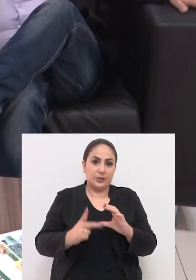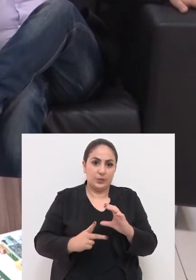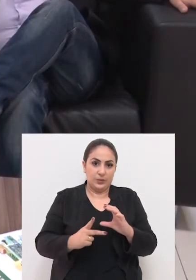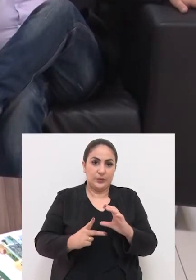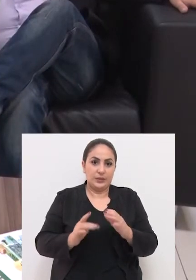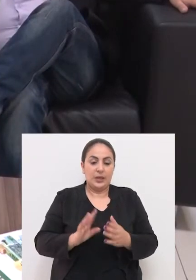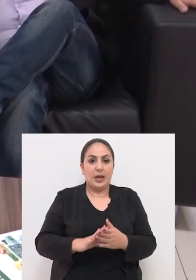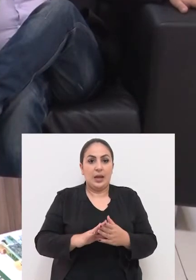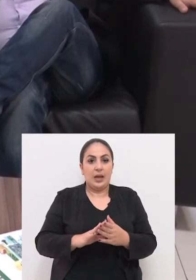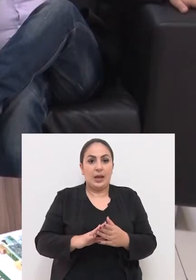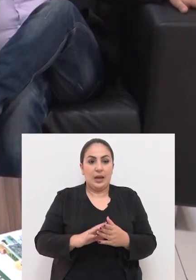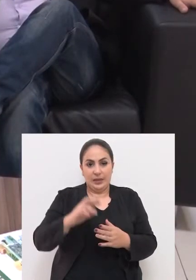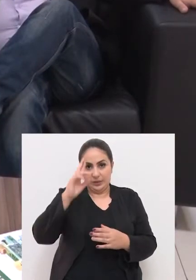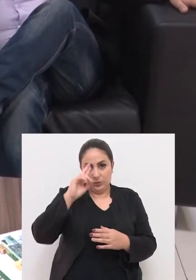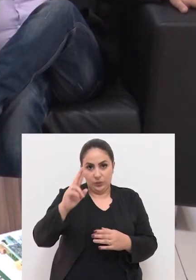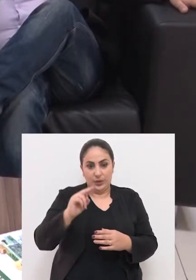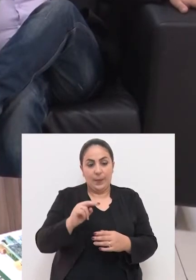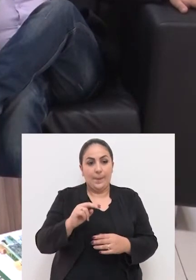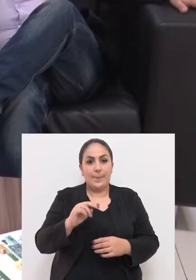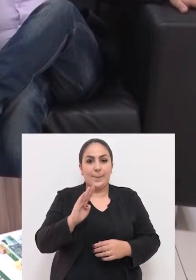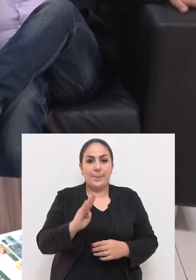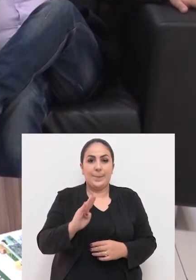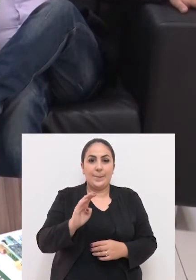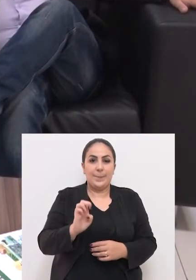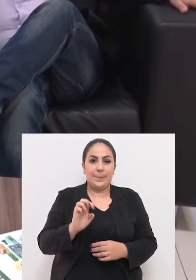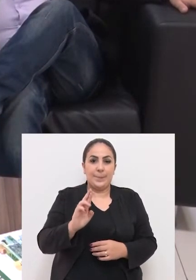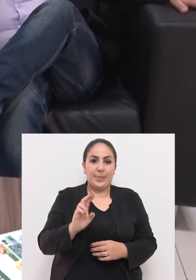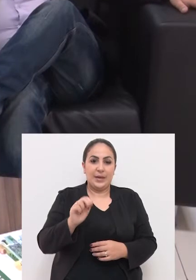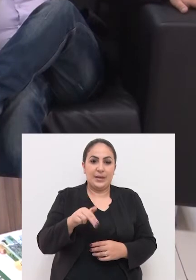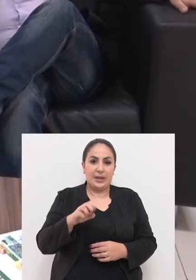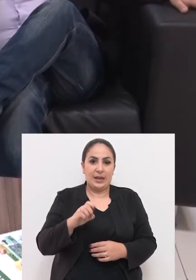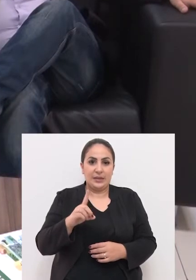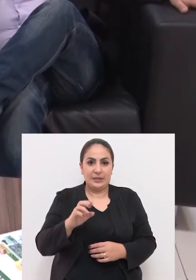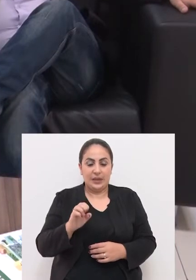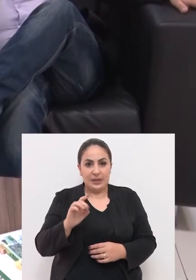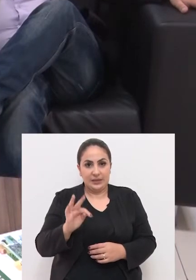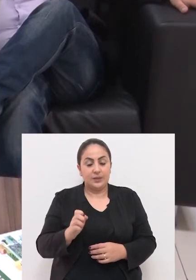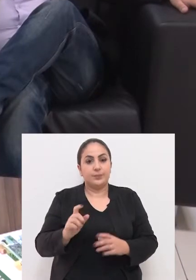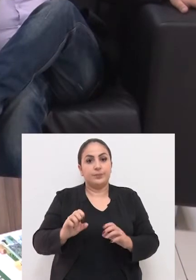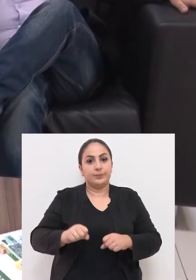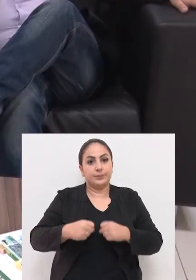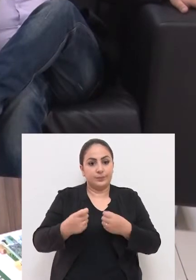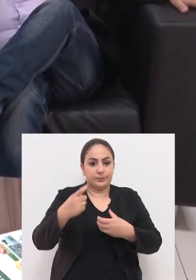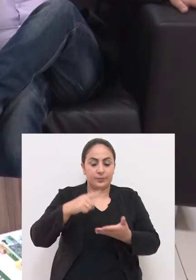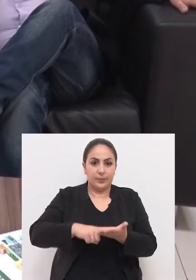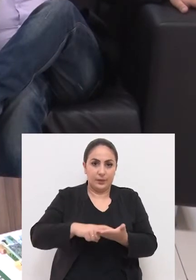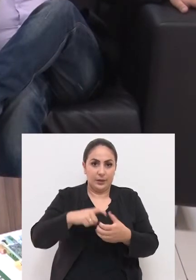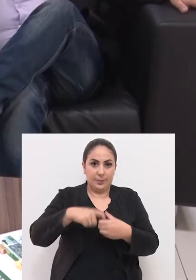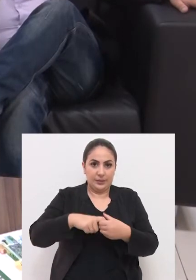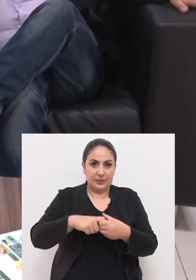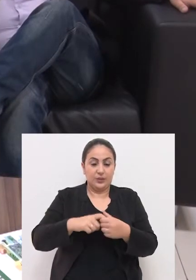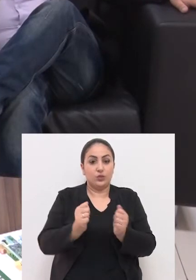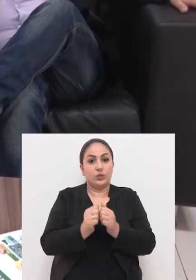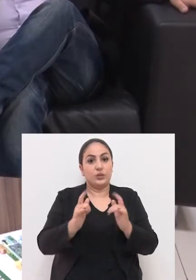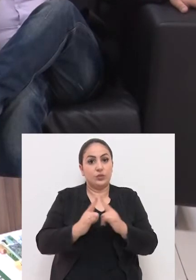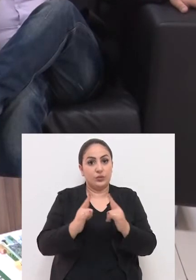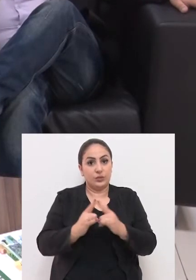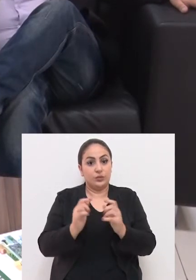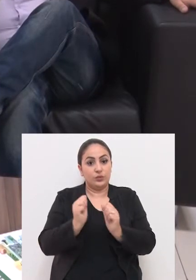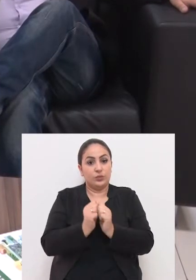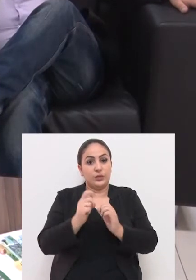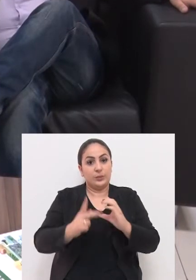Câmara de Vereadores, a reitora Bernadette Maria Dalmolin reafirmou a parceria da instituição